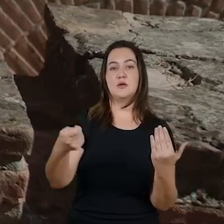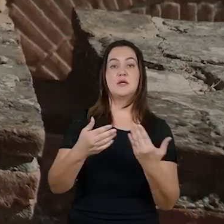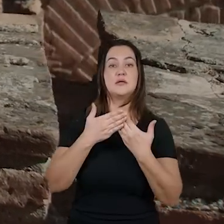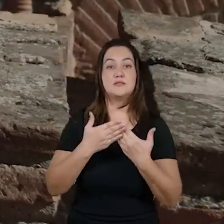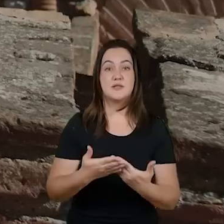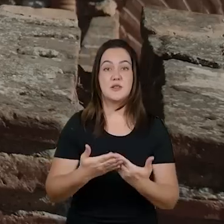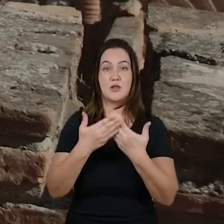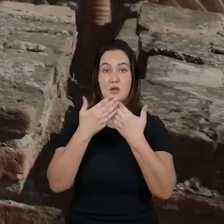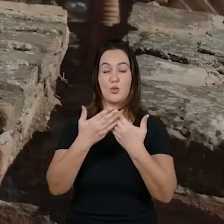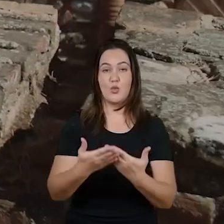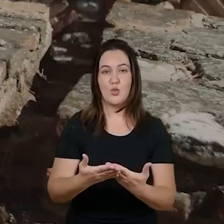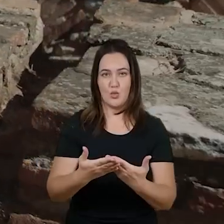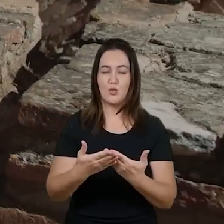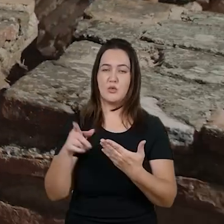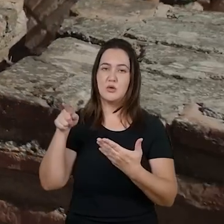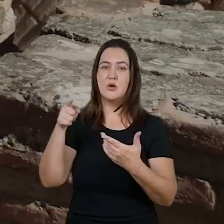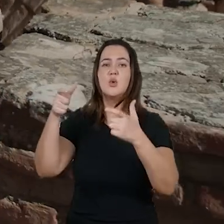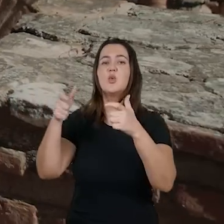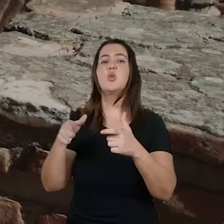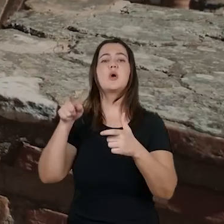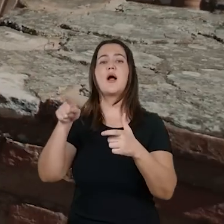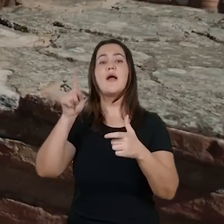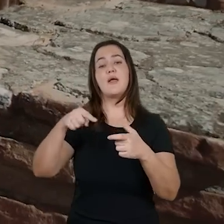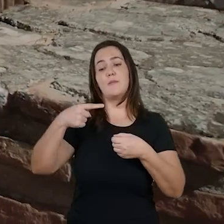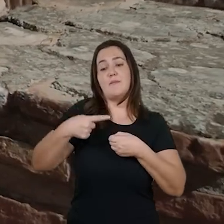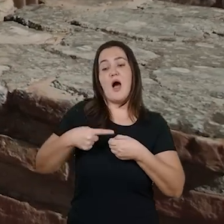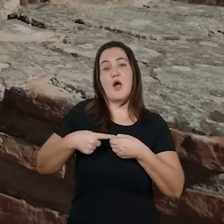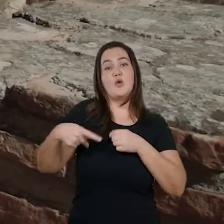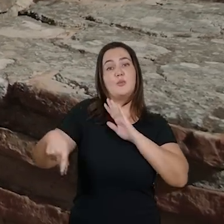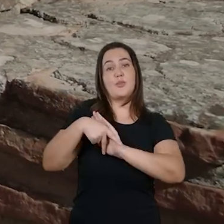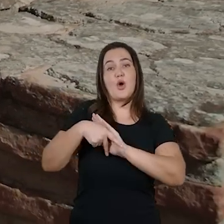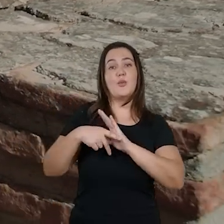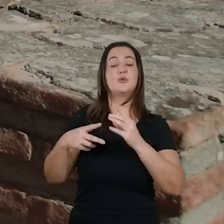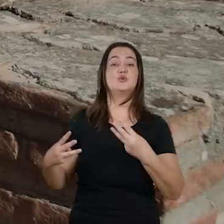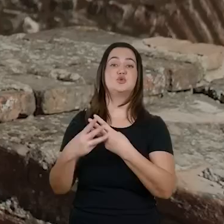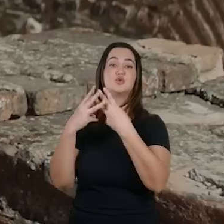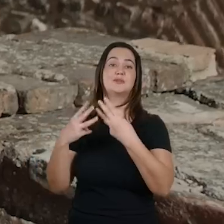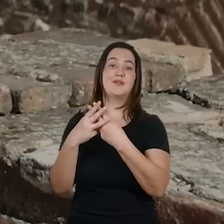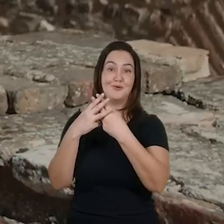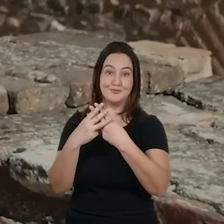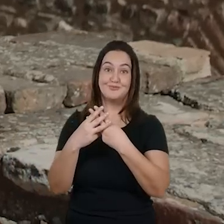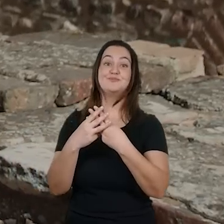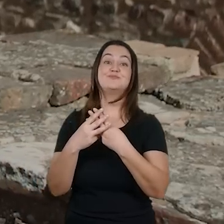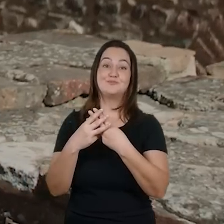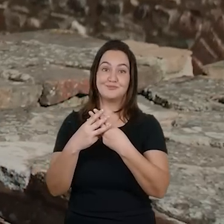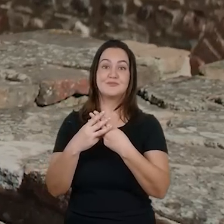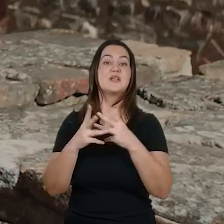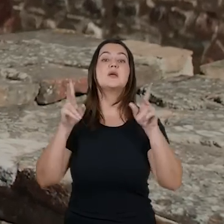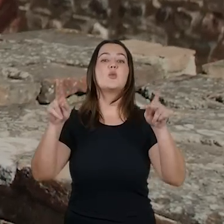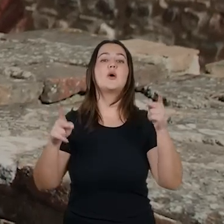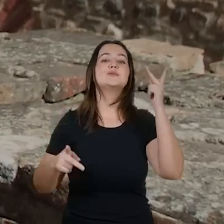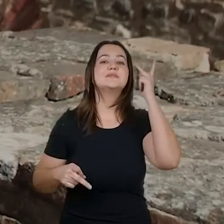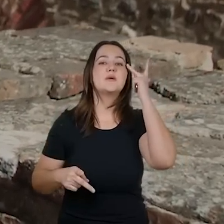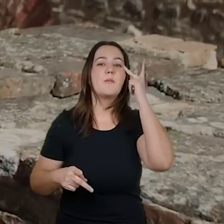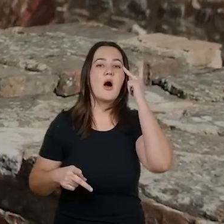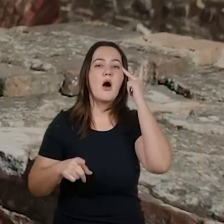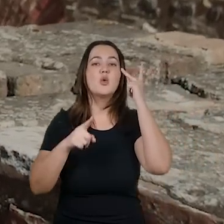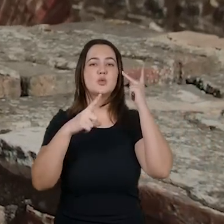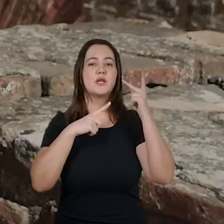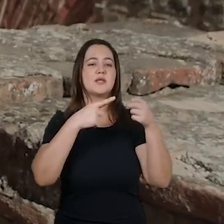área onde eu estou? Aqui era um bairro judeu da cidade de Sardes. Assim como em São Paulo você